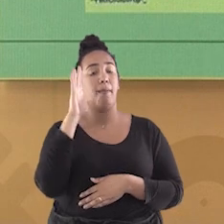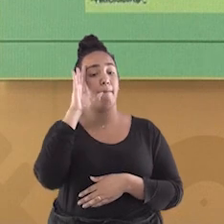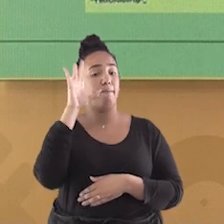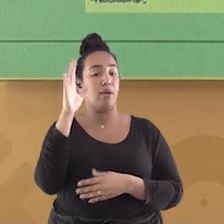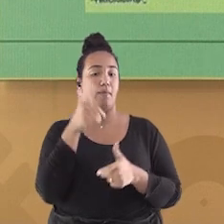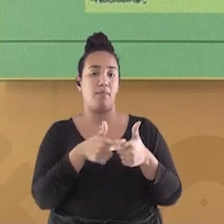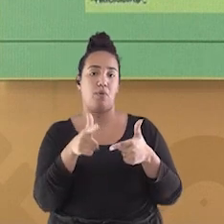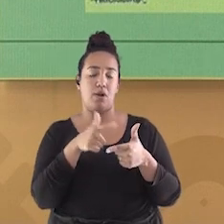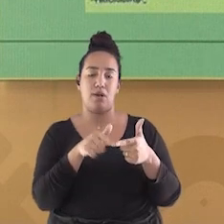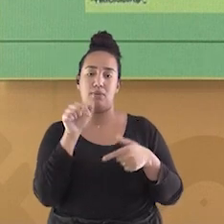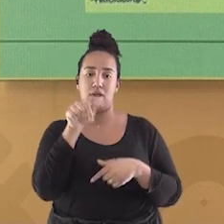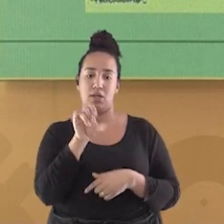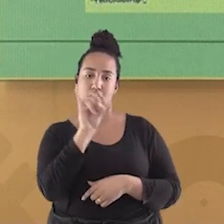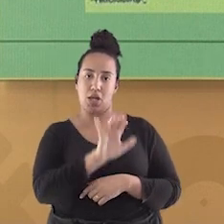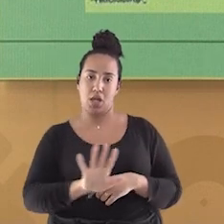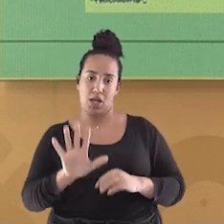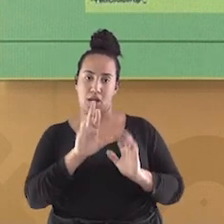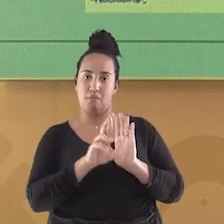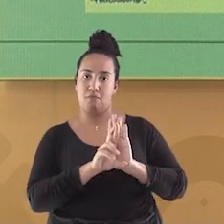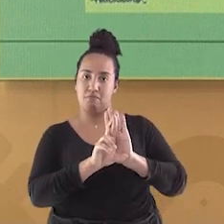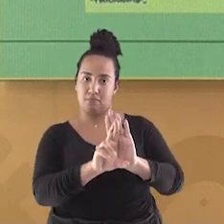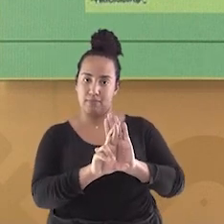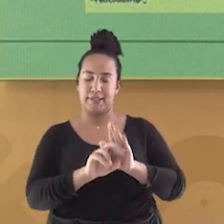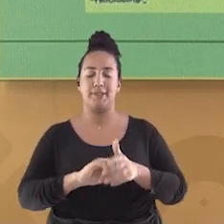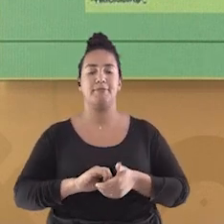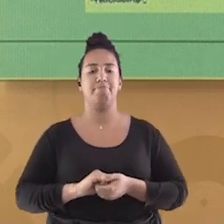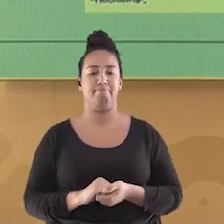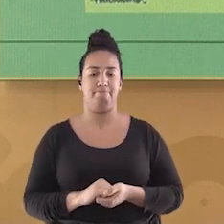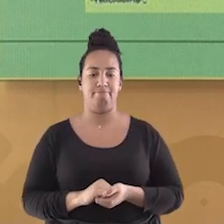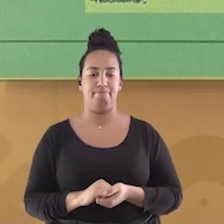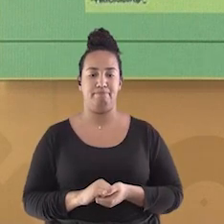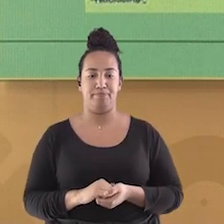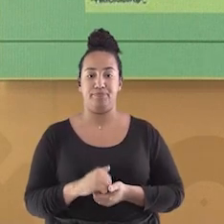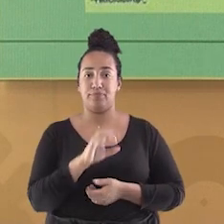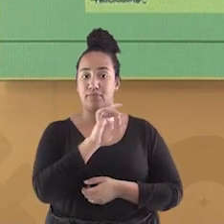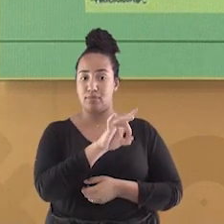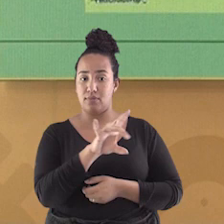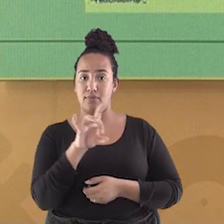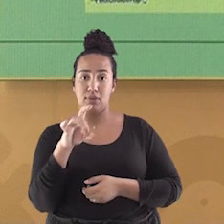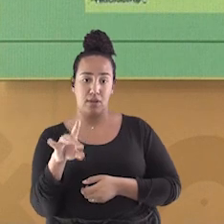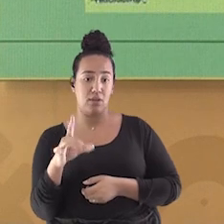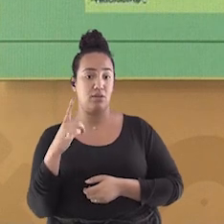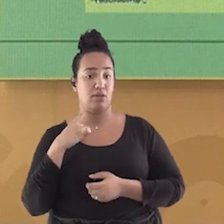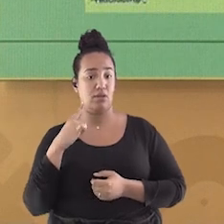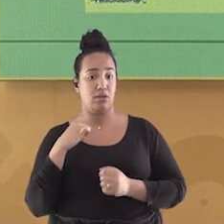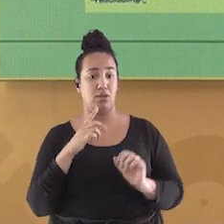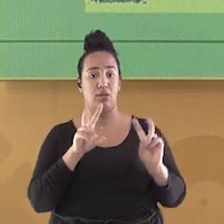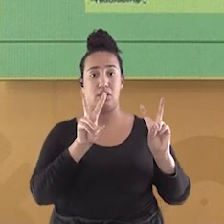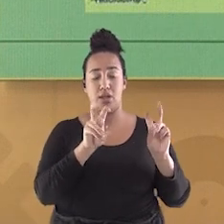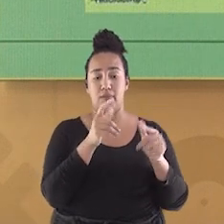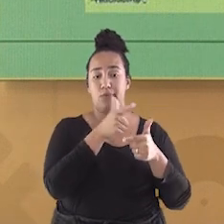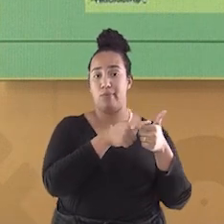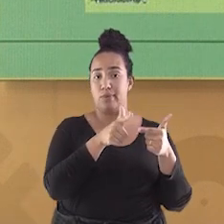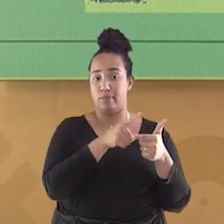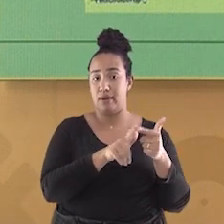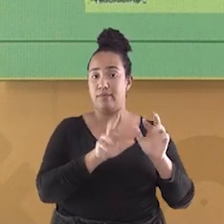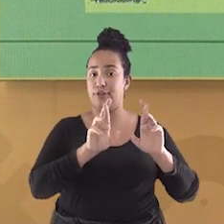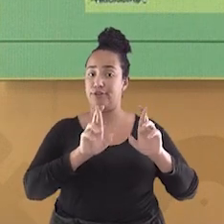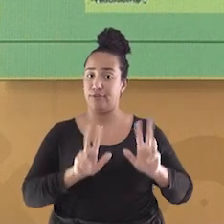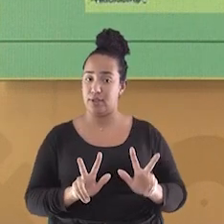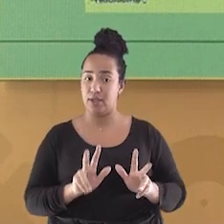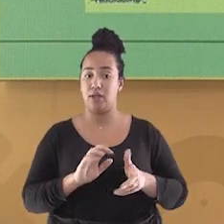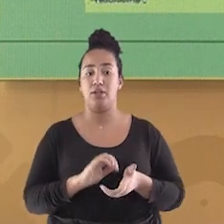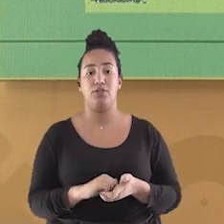dois principais problemas representados por elas. Cada charge aborda um